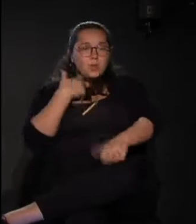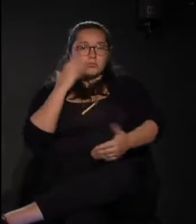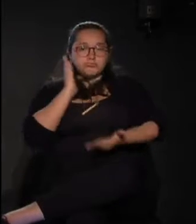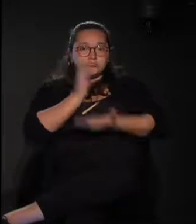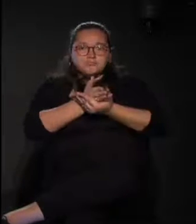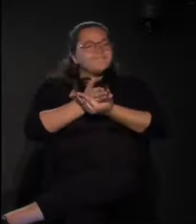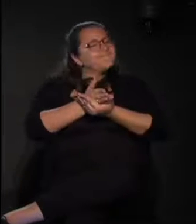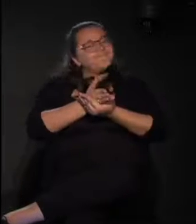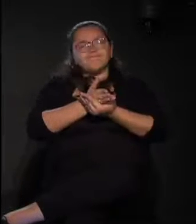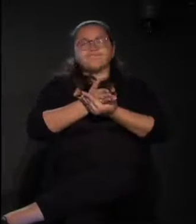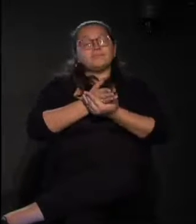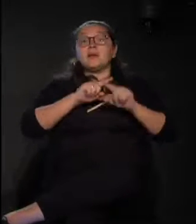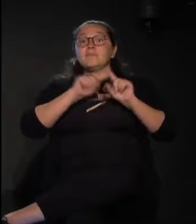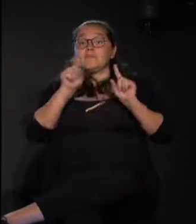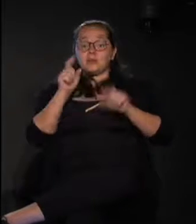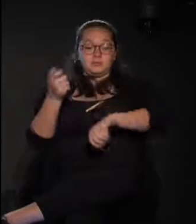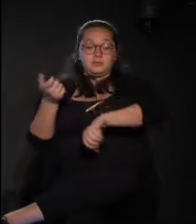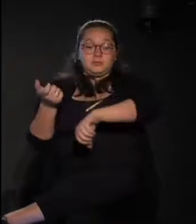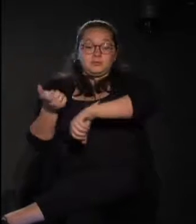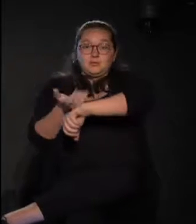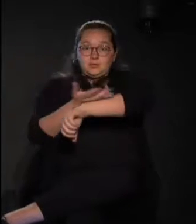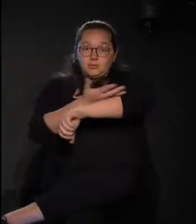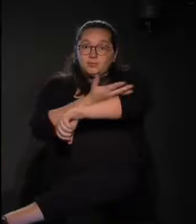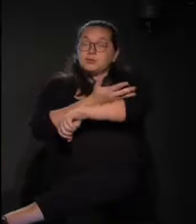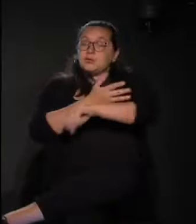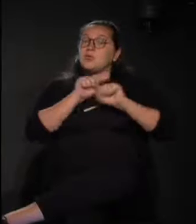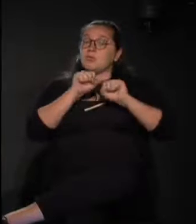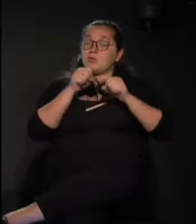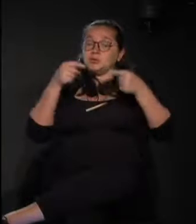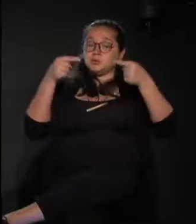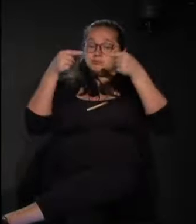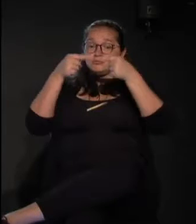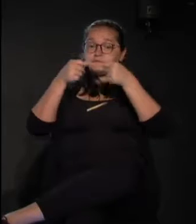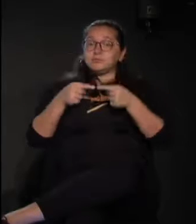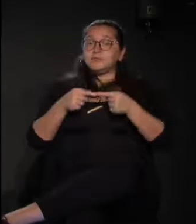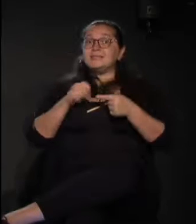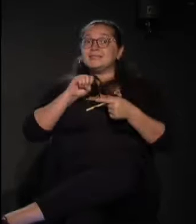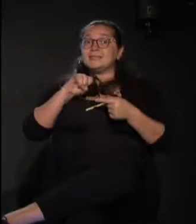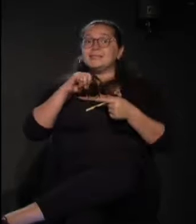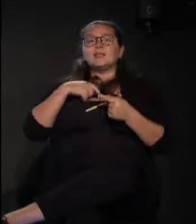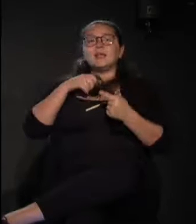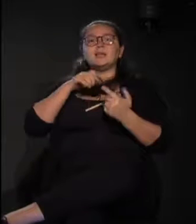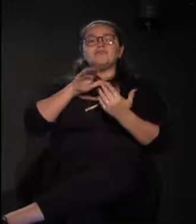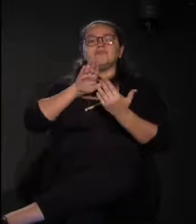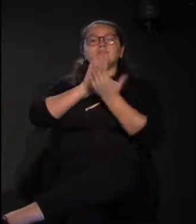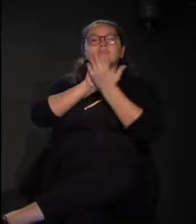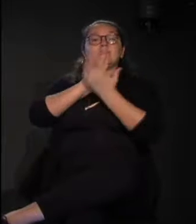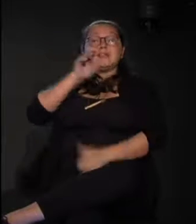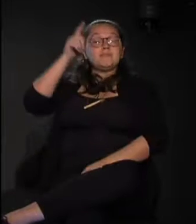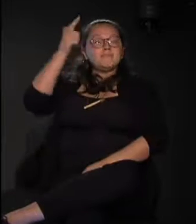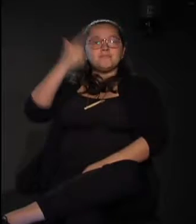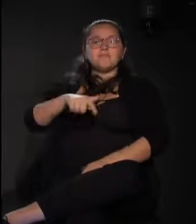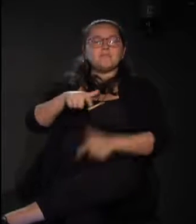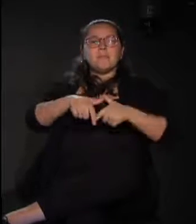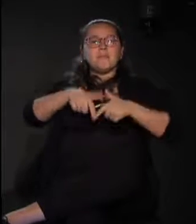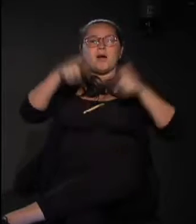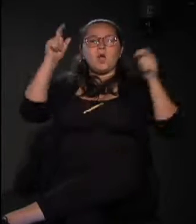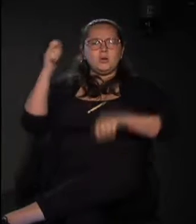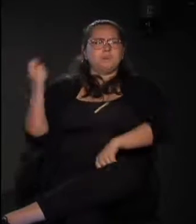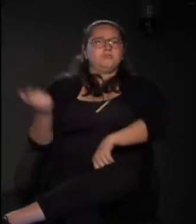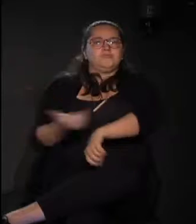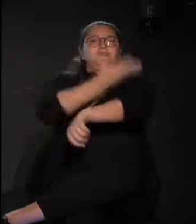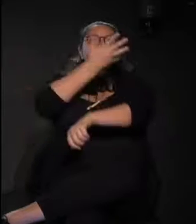eu consegui só é compatível enquanto se defronta com uma emoção maior e portanto e portanto todo o